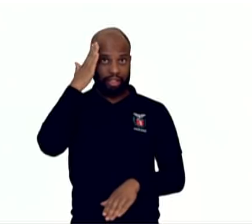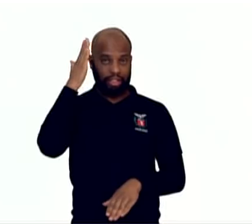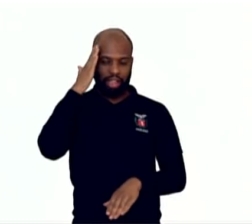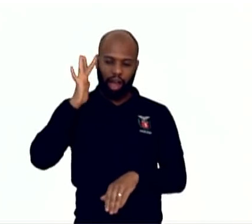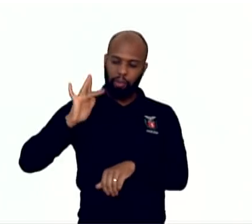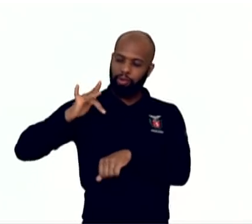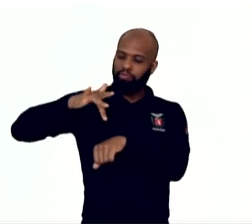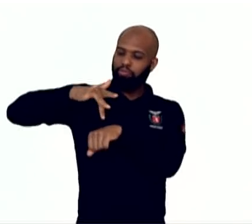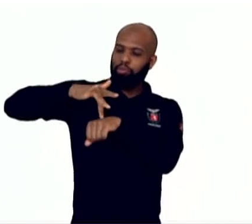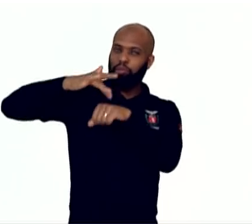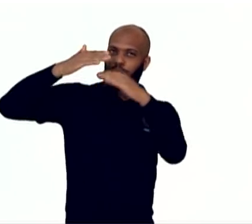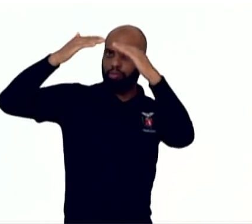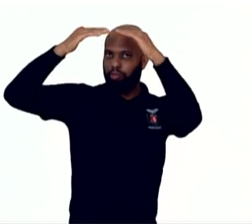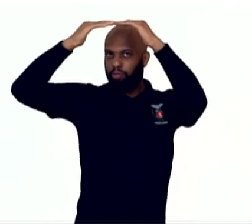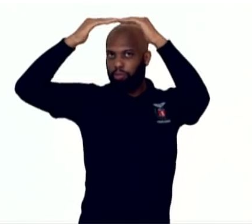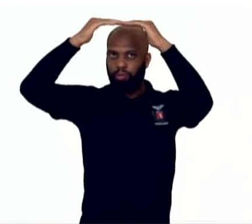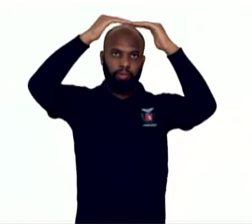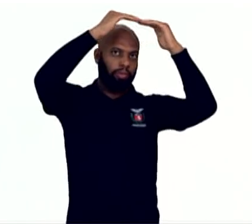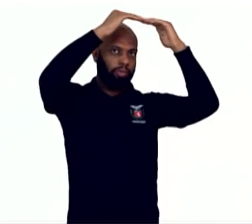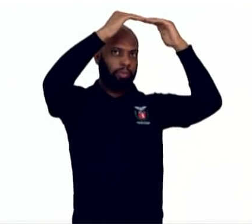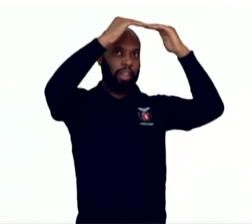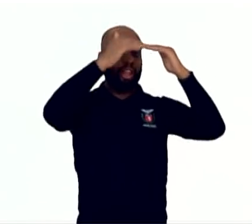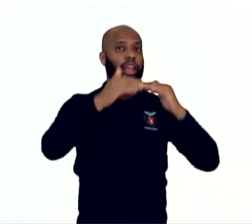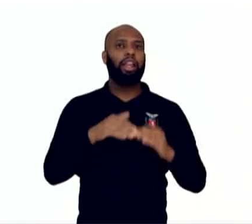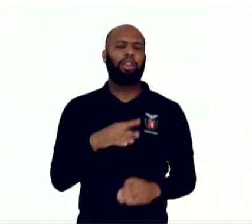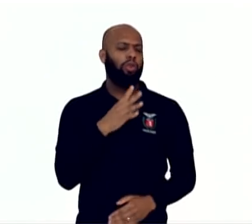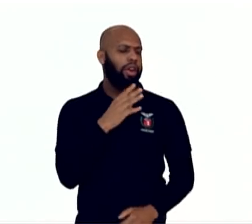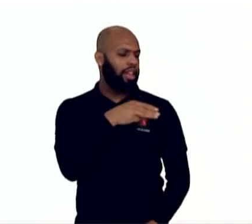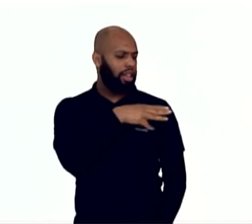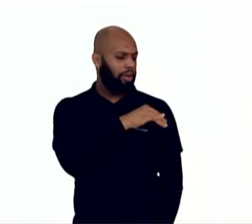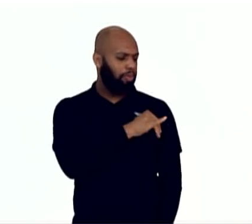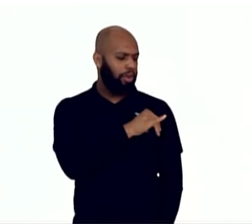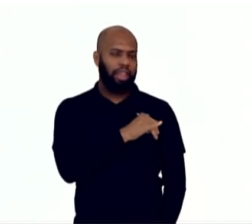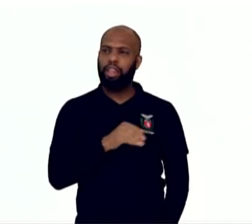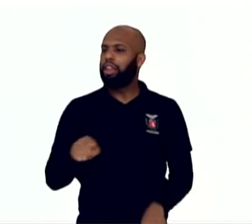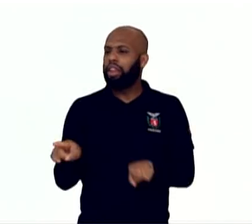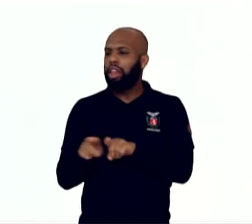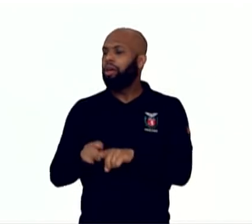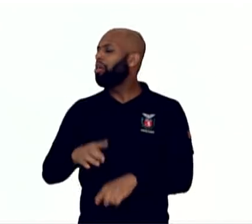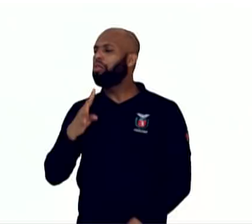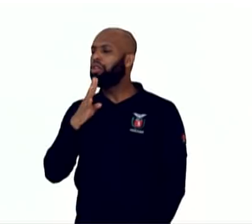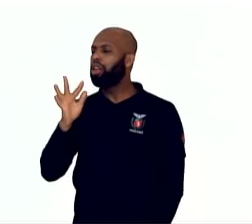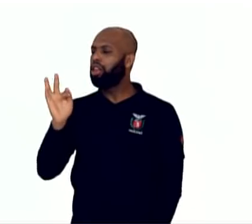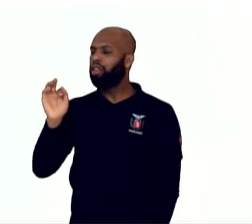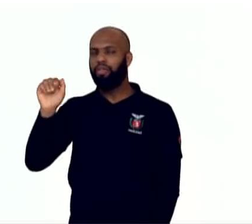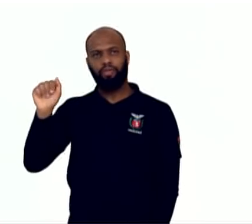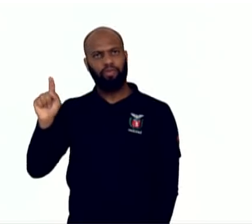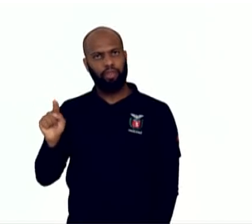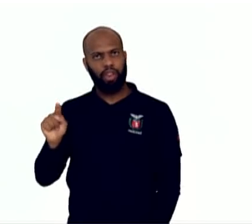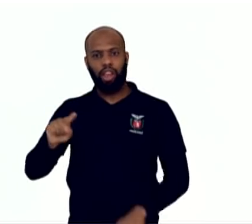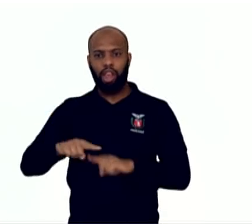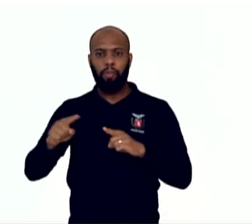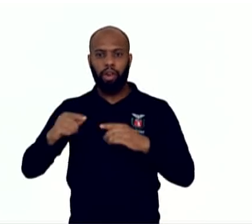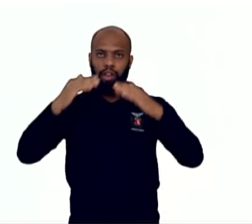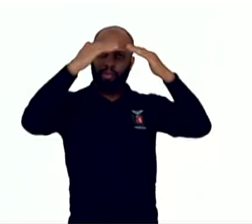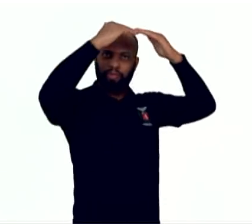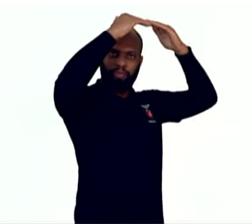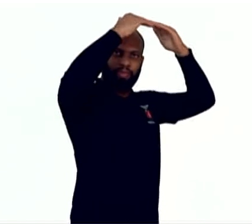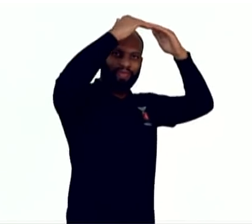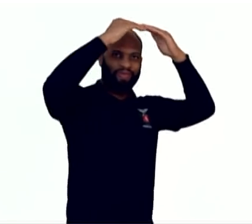Não conhece mi nem fá, mas inclina o corpo para cá e para